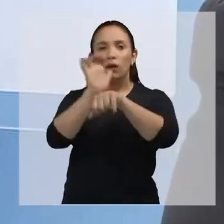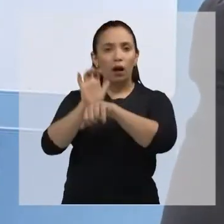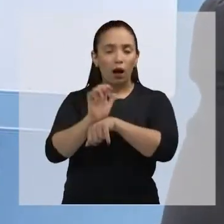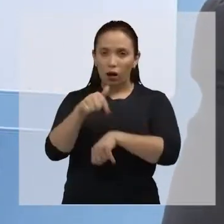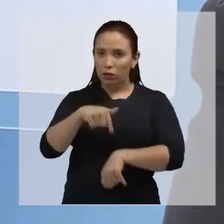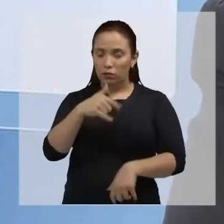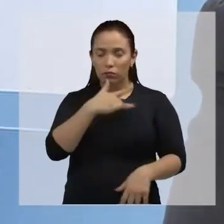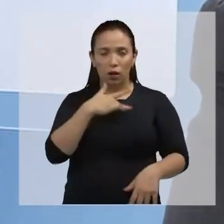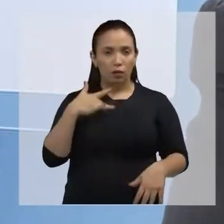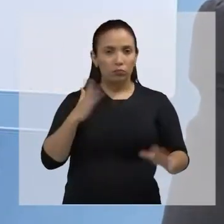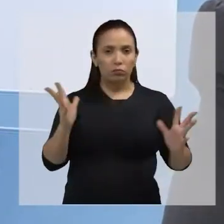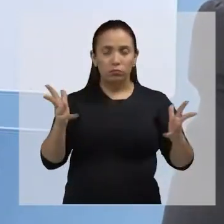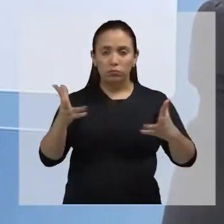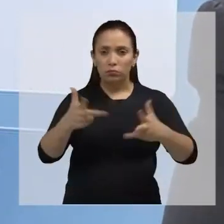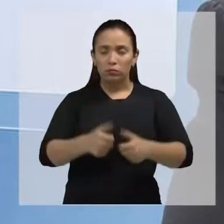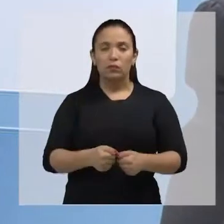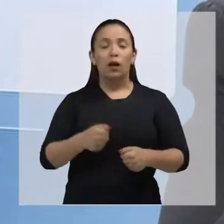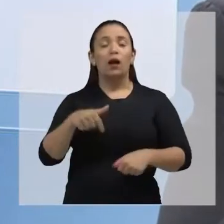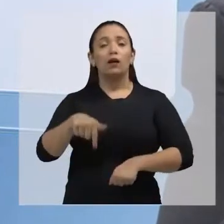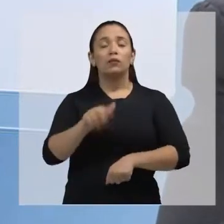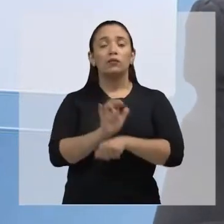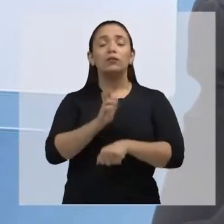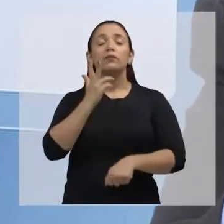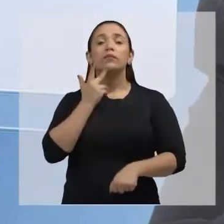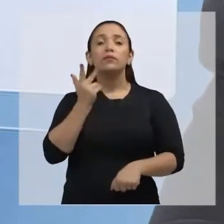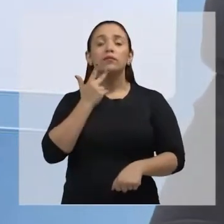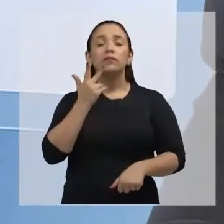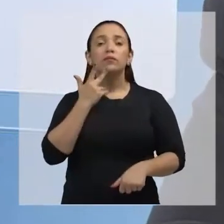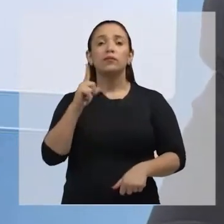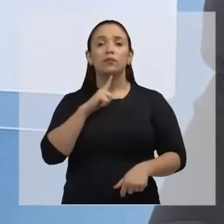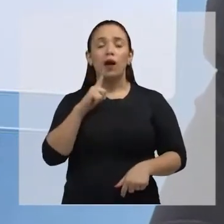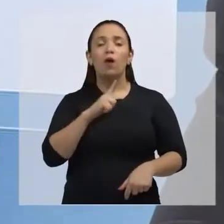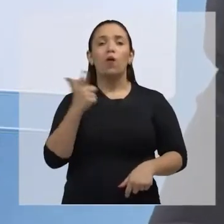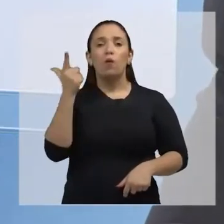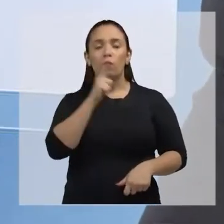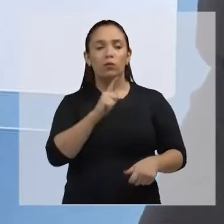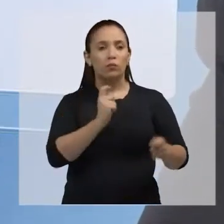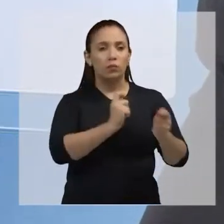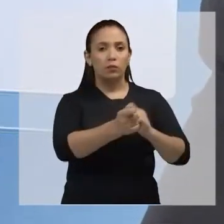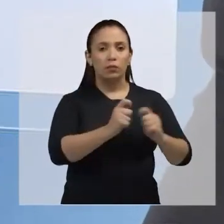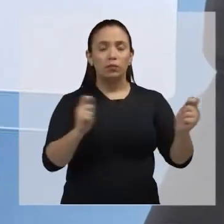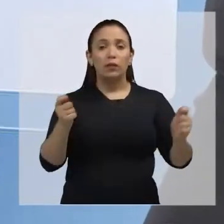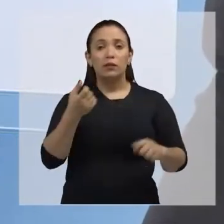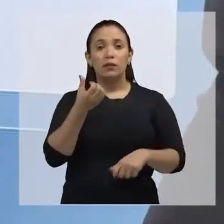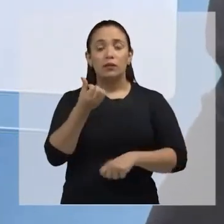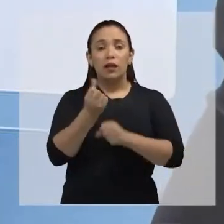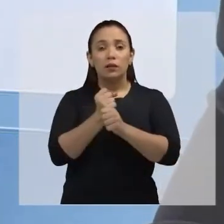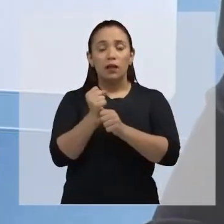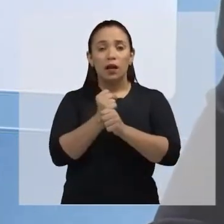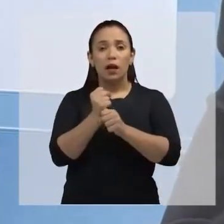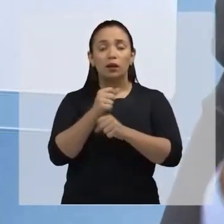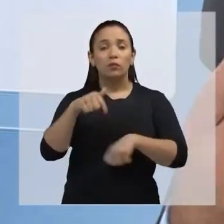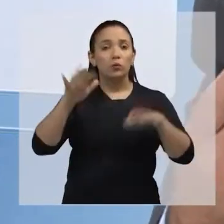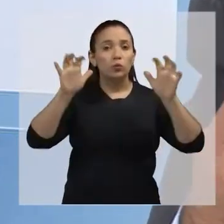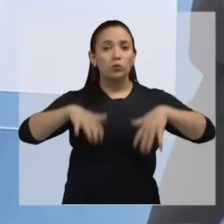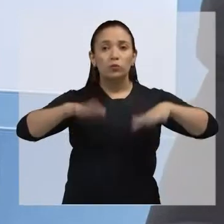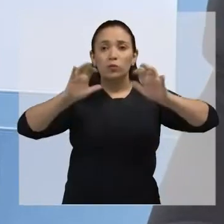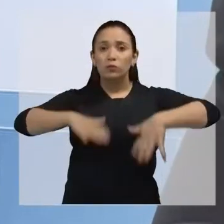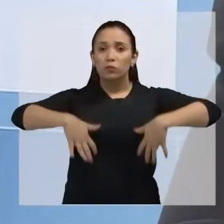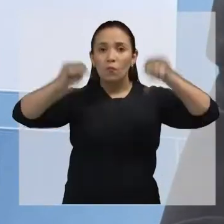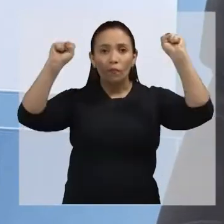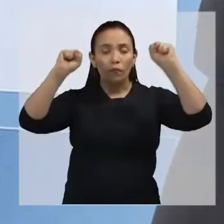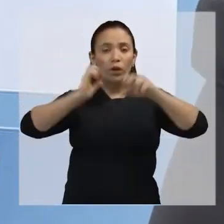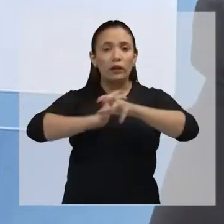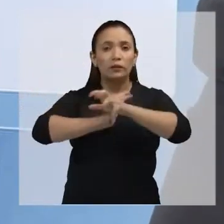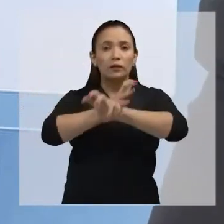Brasil. A capacidade do Ceará de se manter com 6 anos, 7 anos de seca, a população de Fortaleza sem nem racionamento,